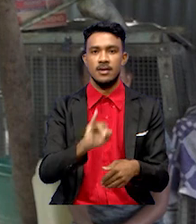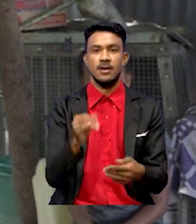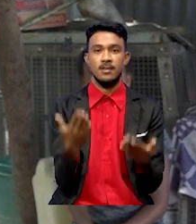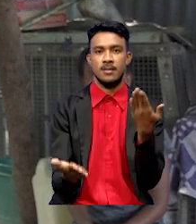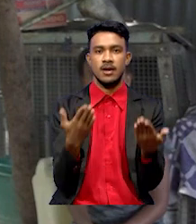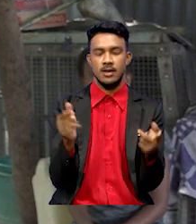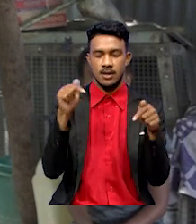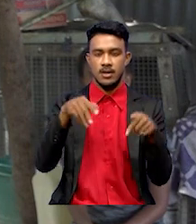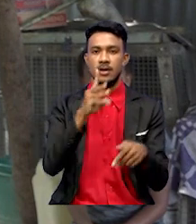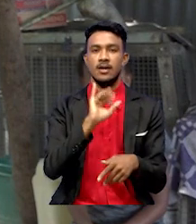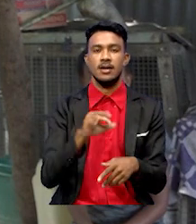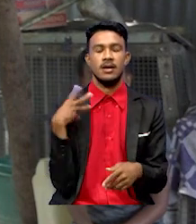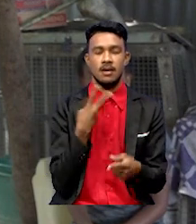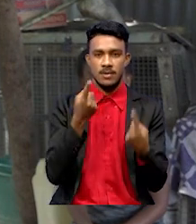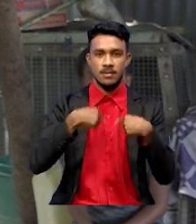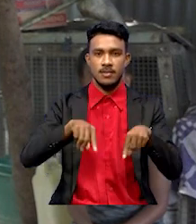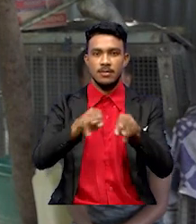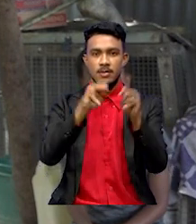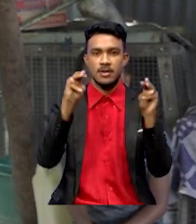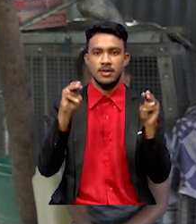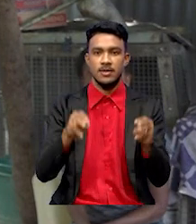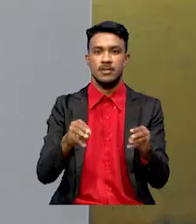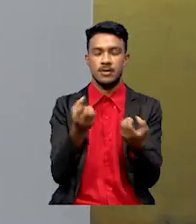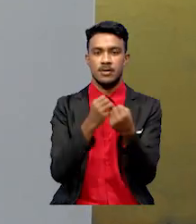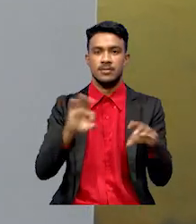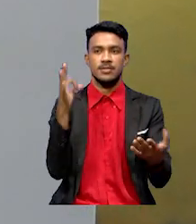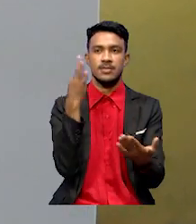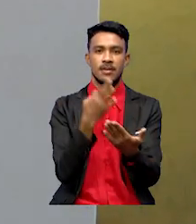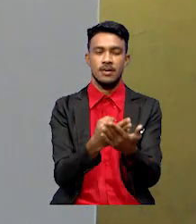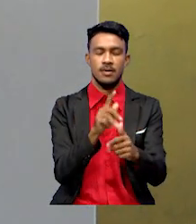Tamba amba distrito mus am gasta tempo, namus gasta osa.